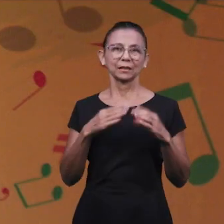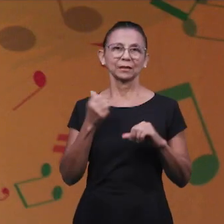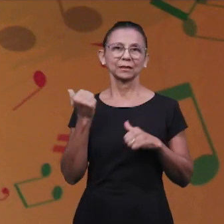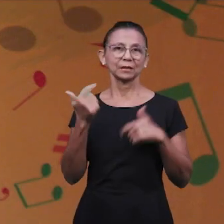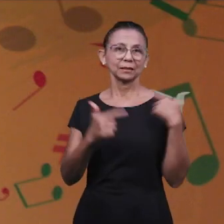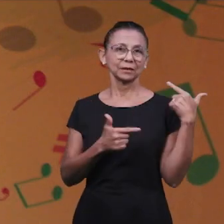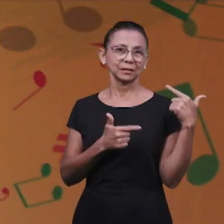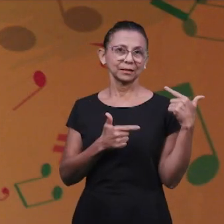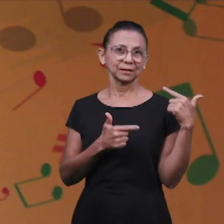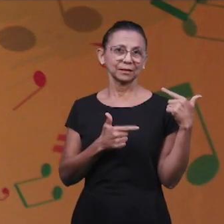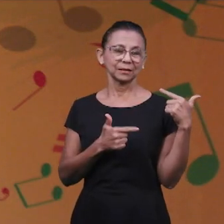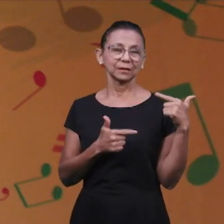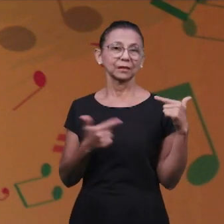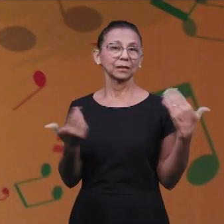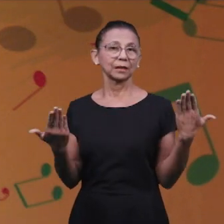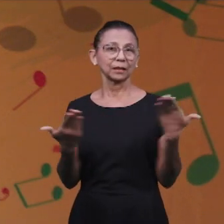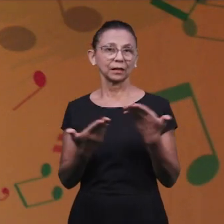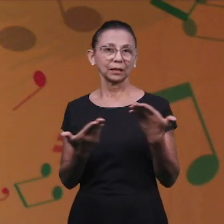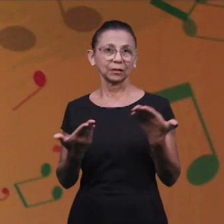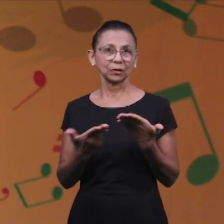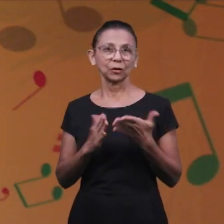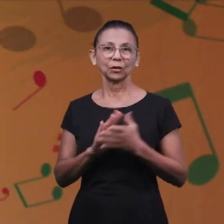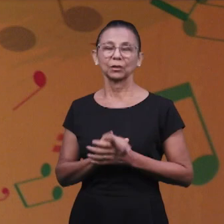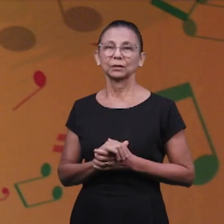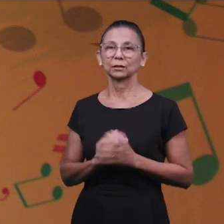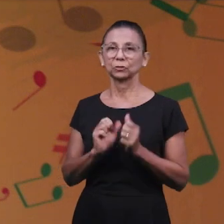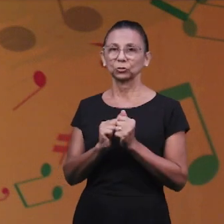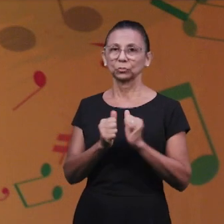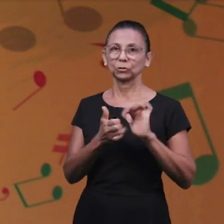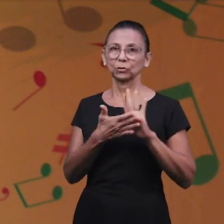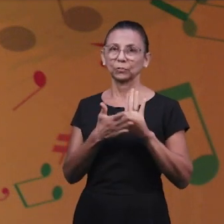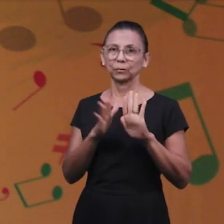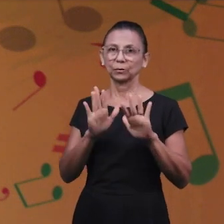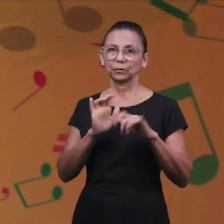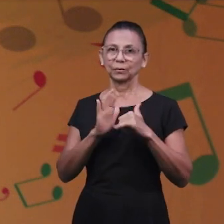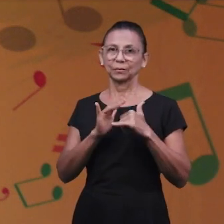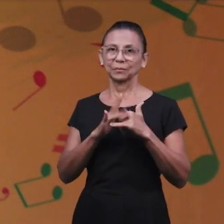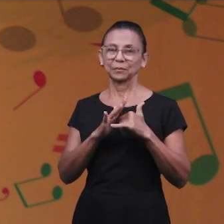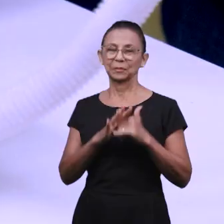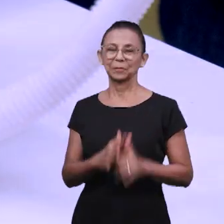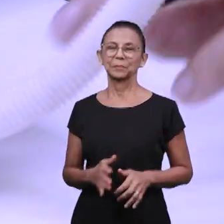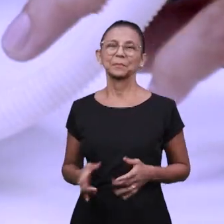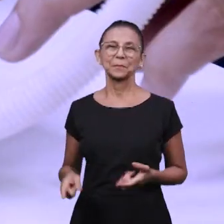Na batalha. Então agora vamos tocar junto com o louvor.